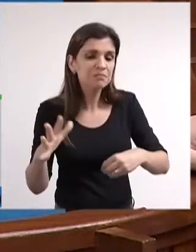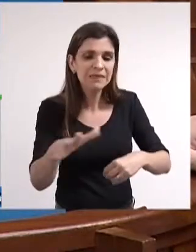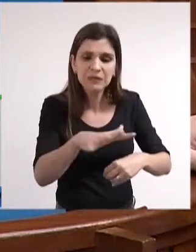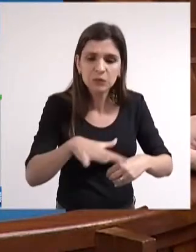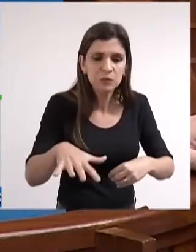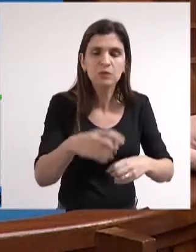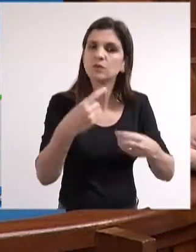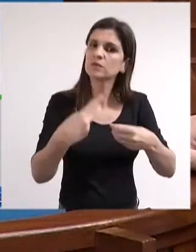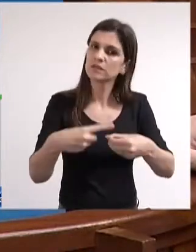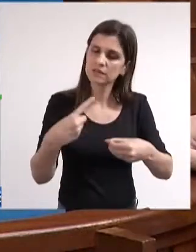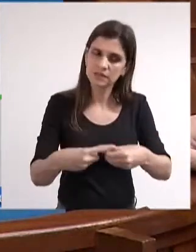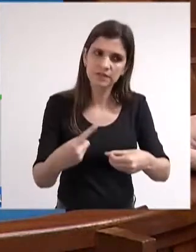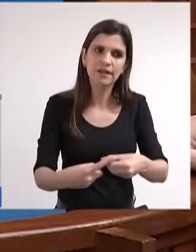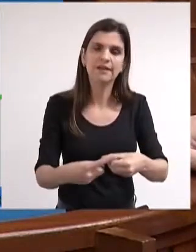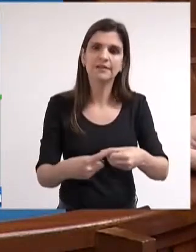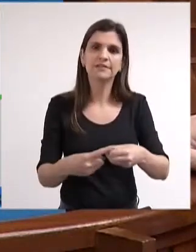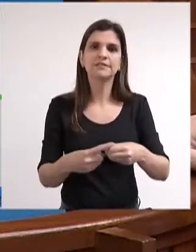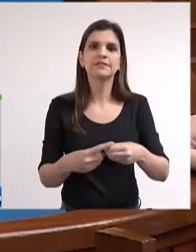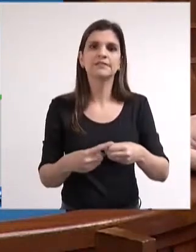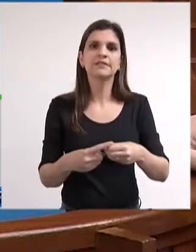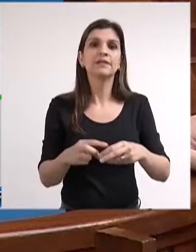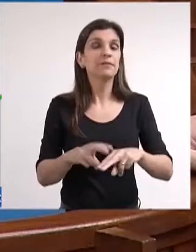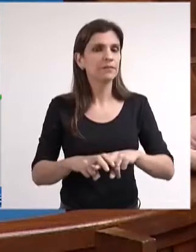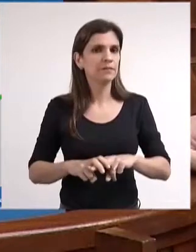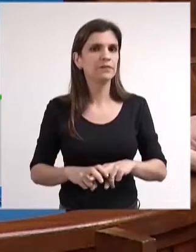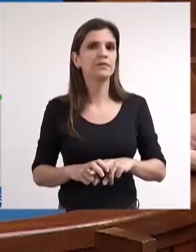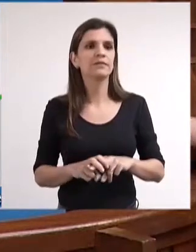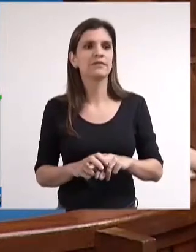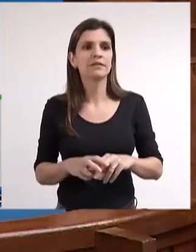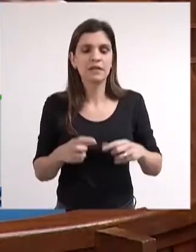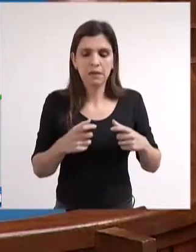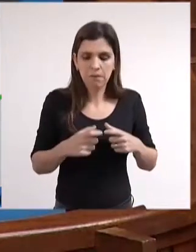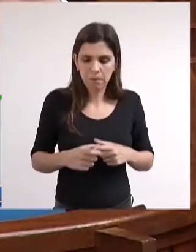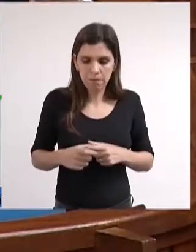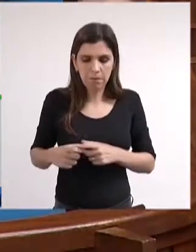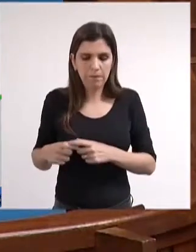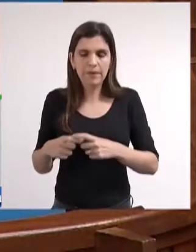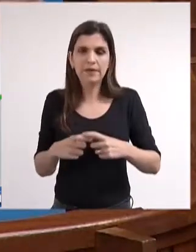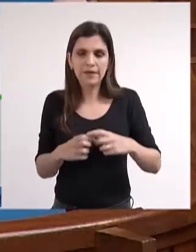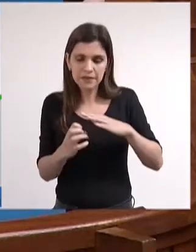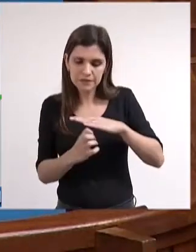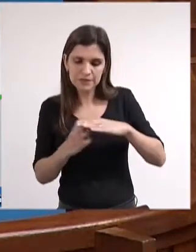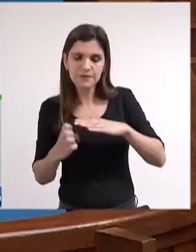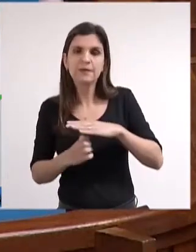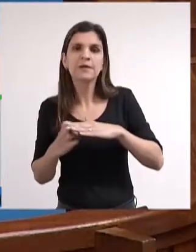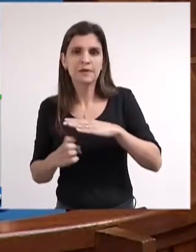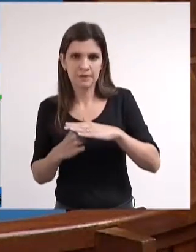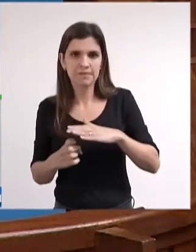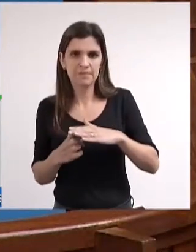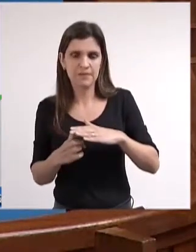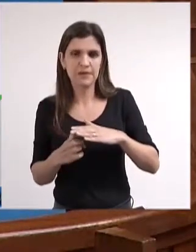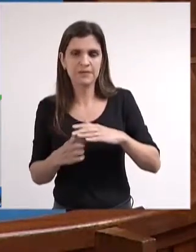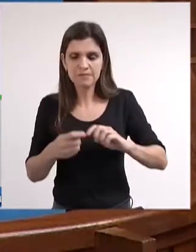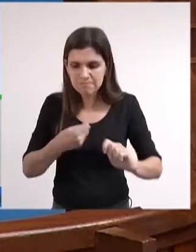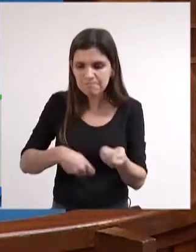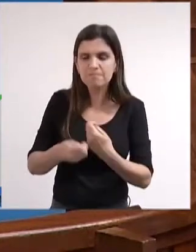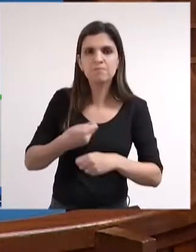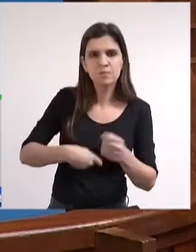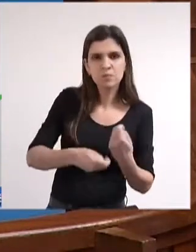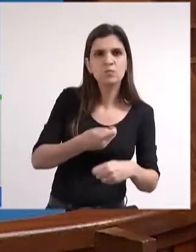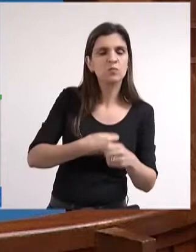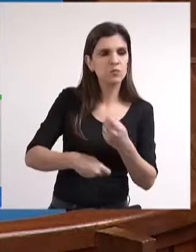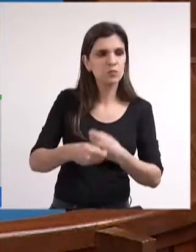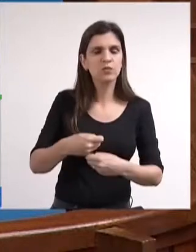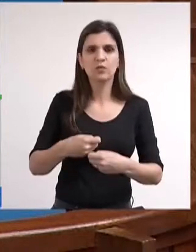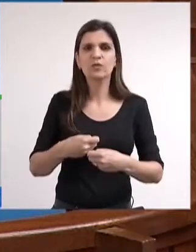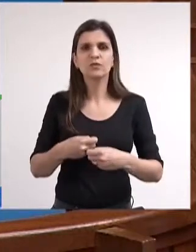as pequenas empresas, pequenos números de empregados que geram uma demanda muito forte dentro dos municípios. E é isso que Campo Grande, o